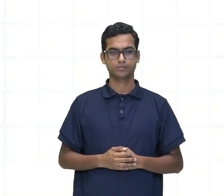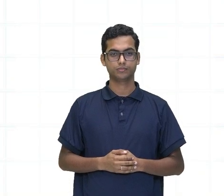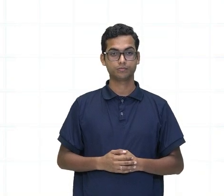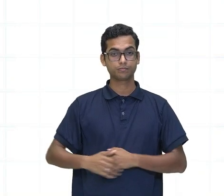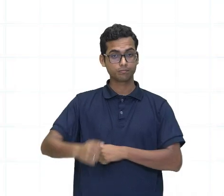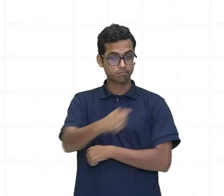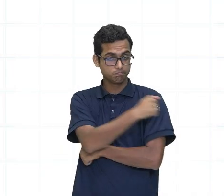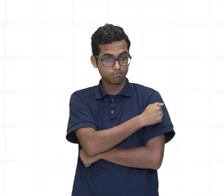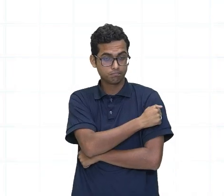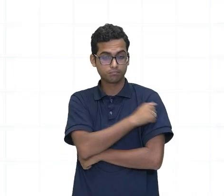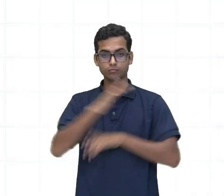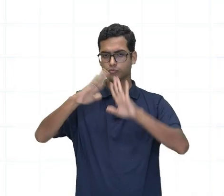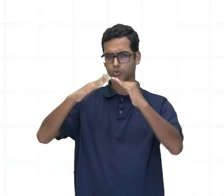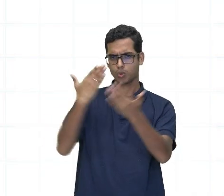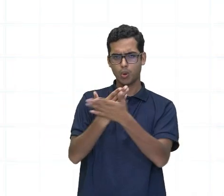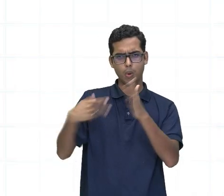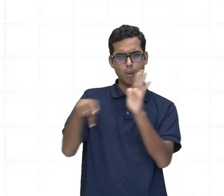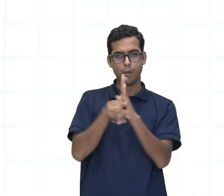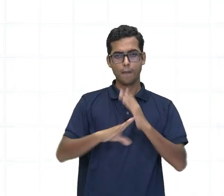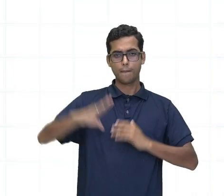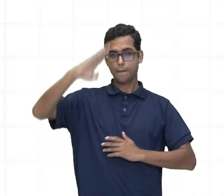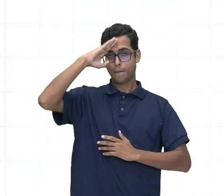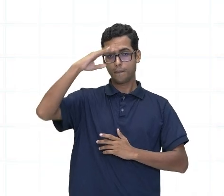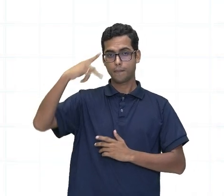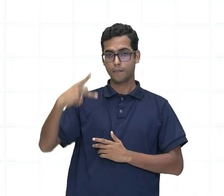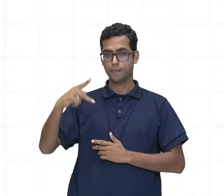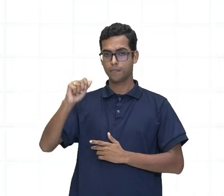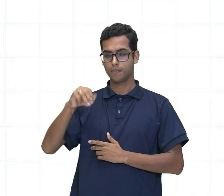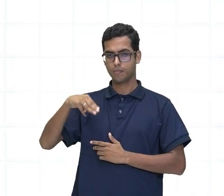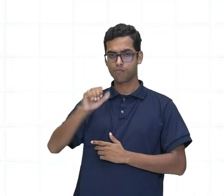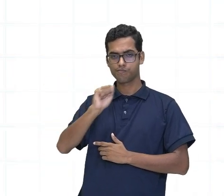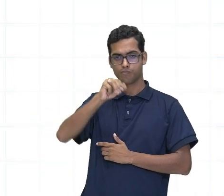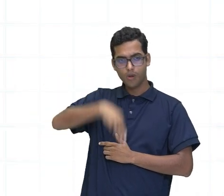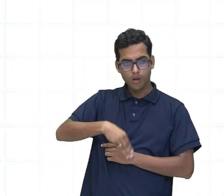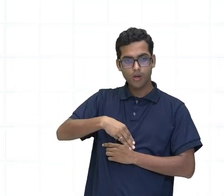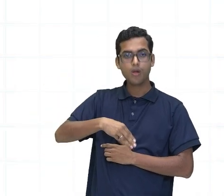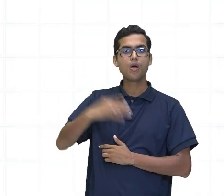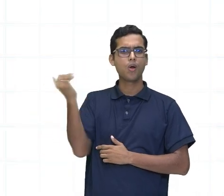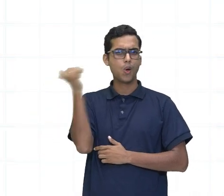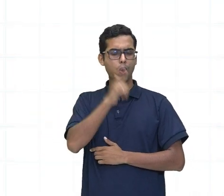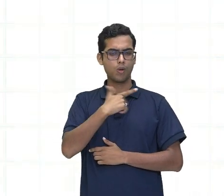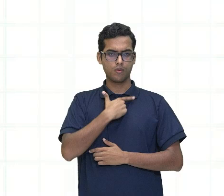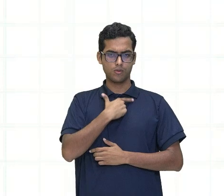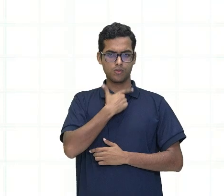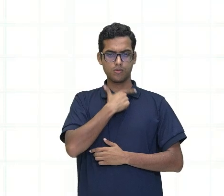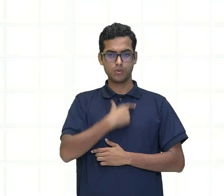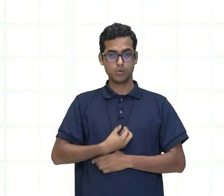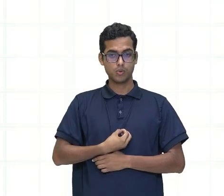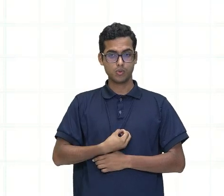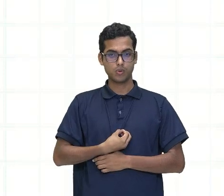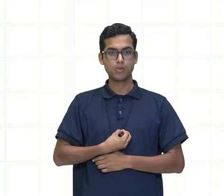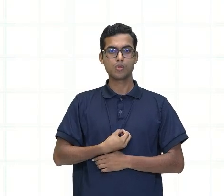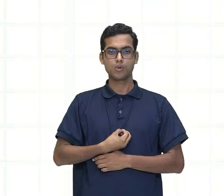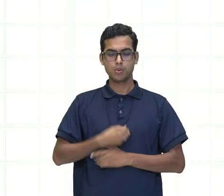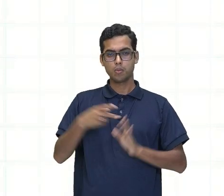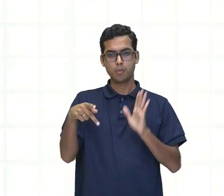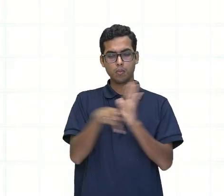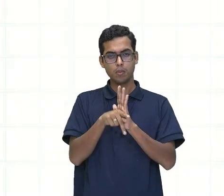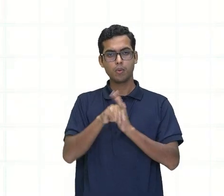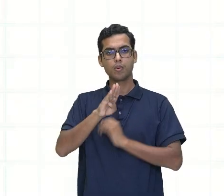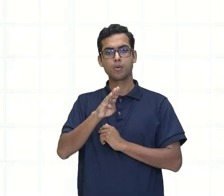Alunos do Colégio Militar da PMAM conquistam medalhas de bronze na